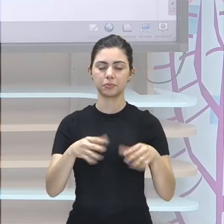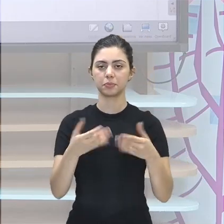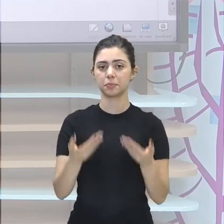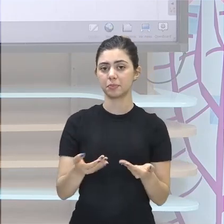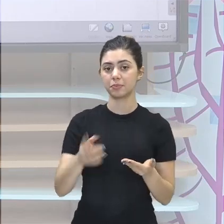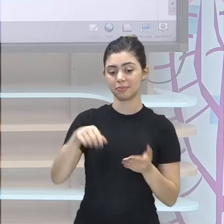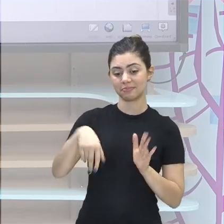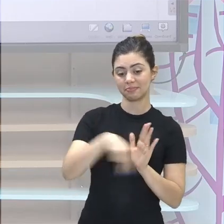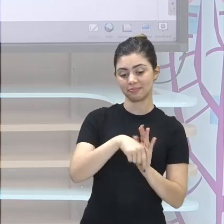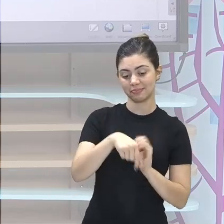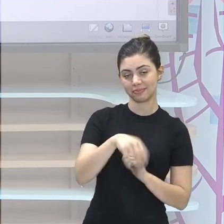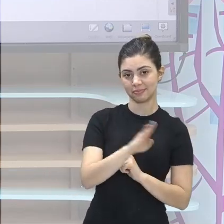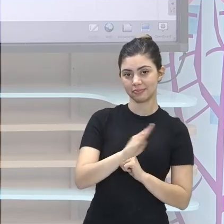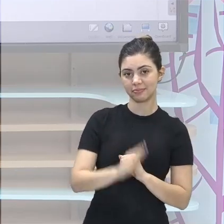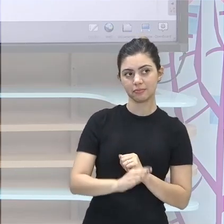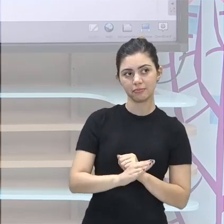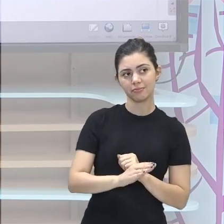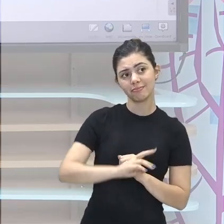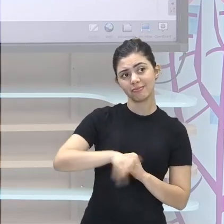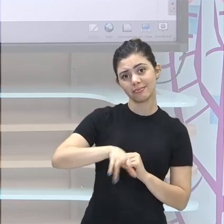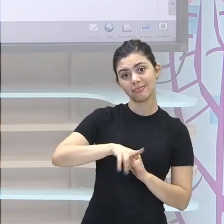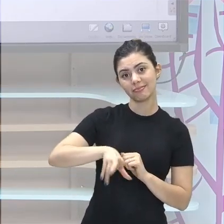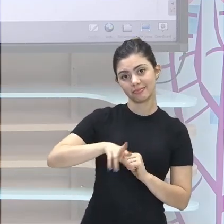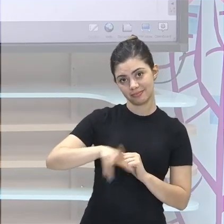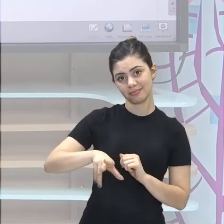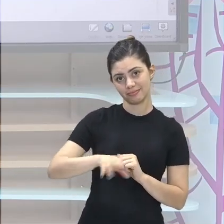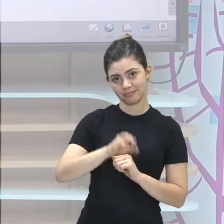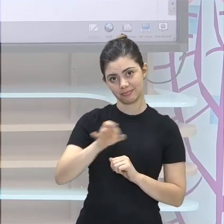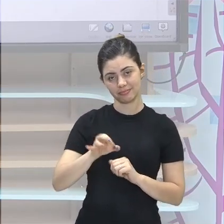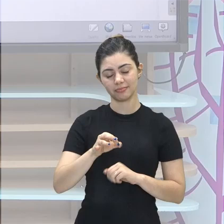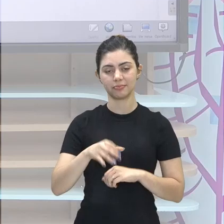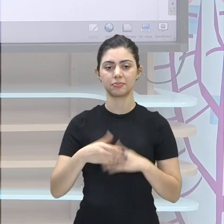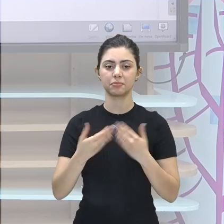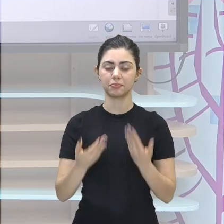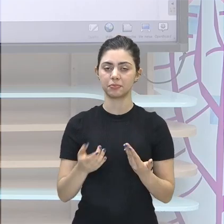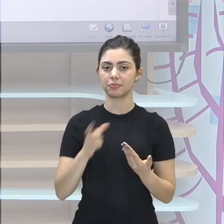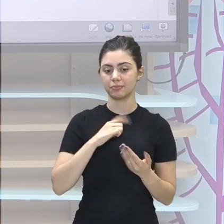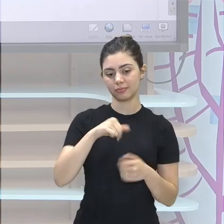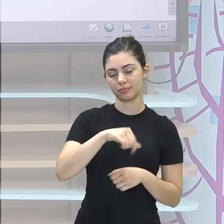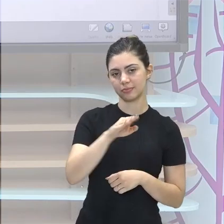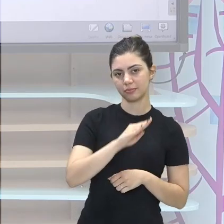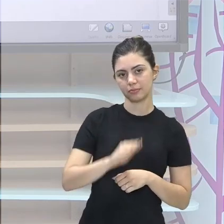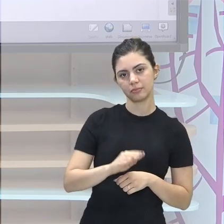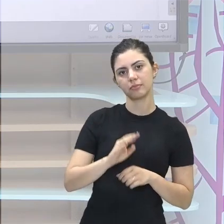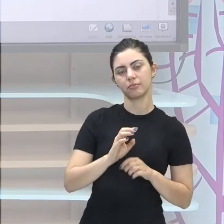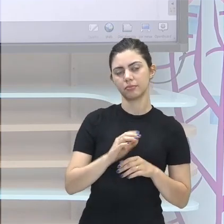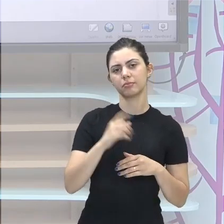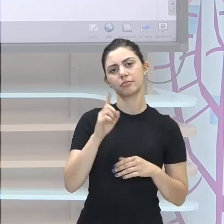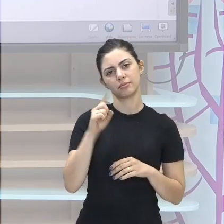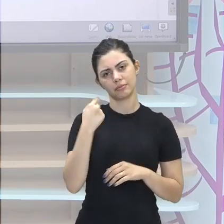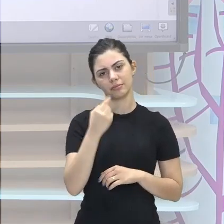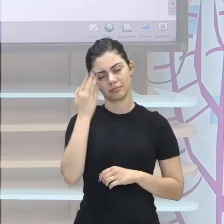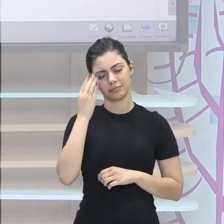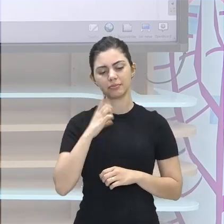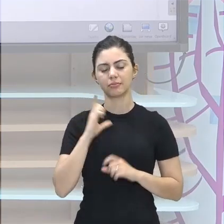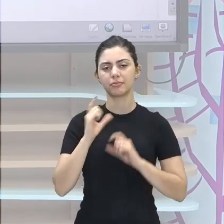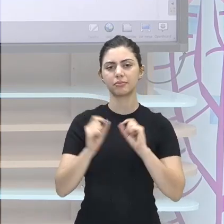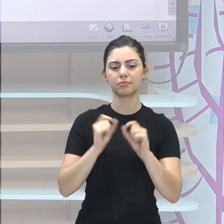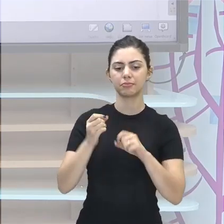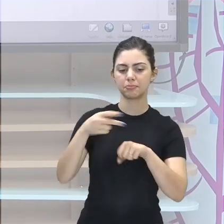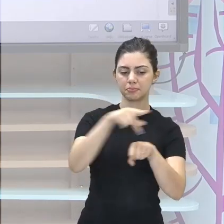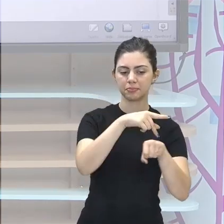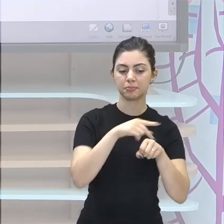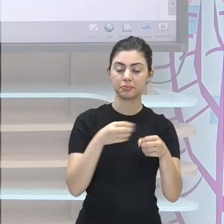são do Brasil, não necessariamente tem a ver aqui com a gente, né, com o território brasileiro. Afinal de contas, o Brasil é vizinho de vários países